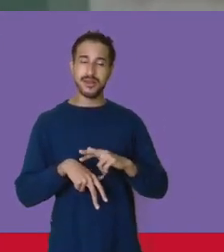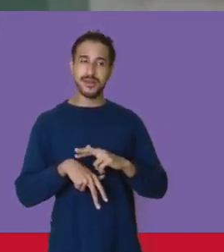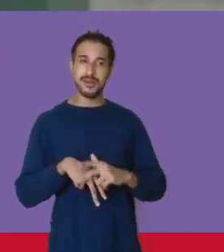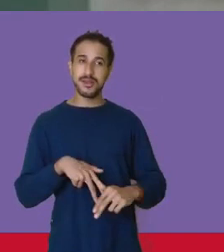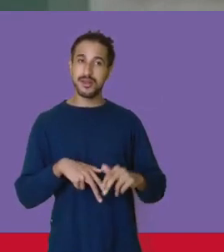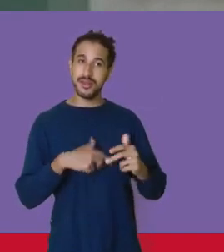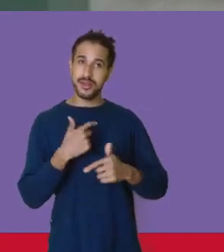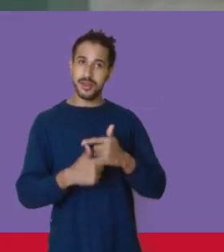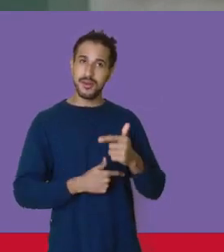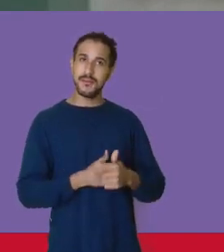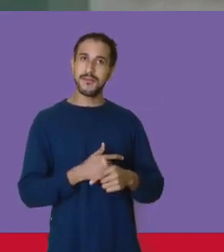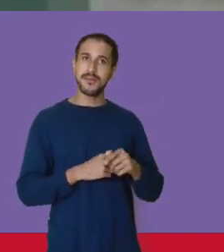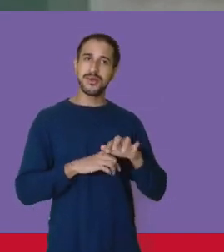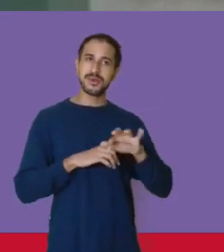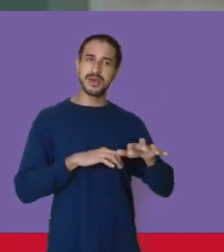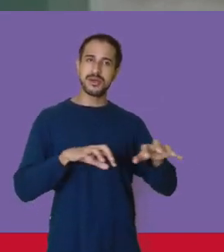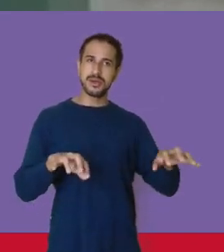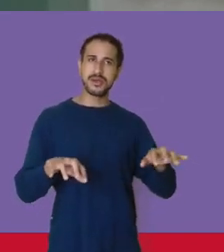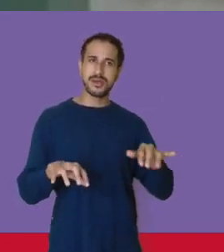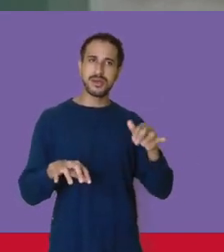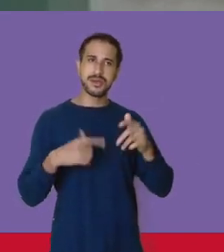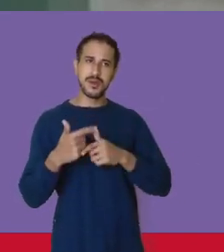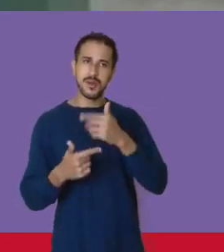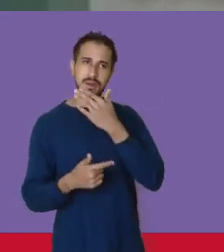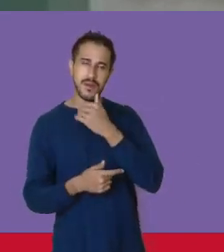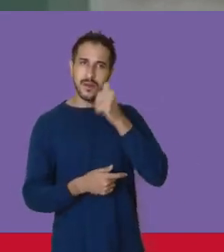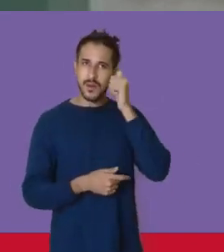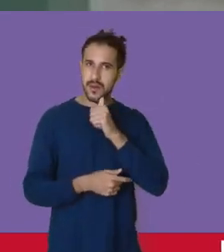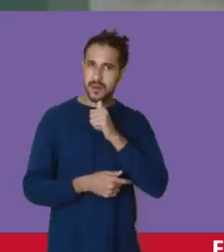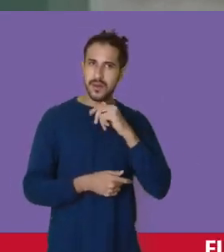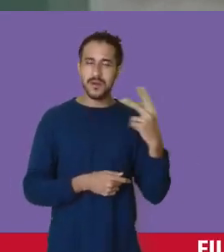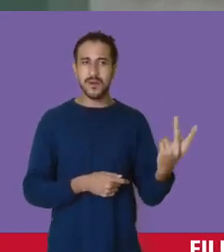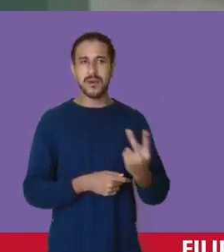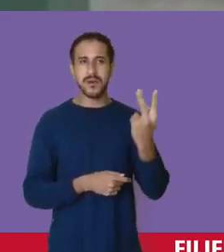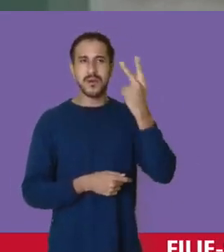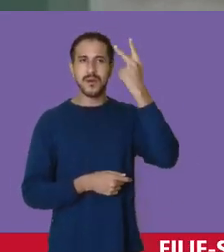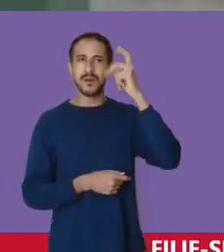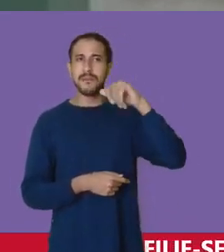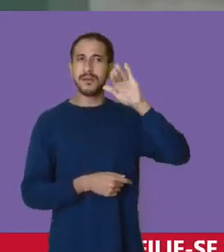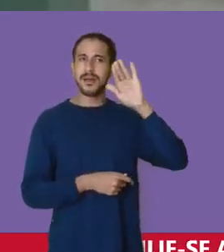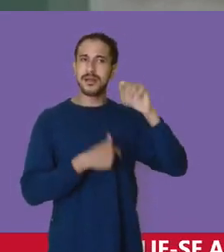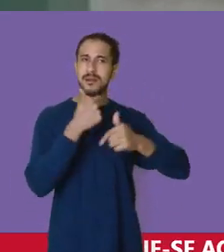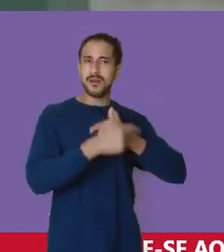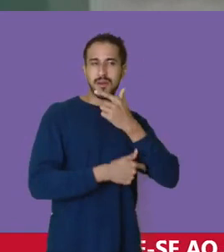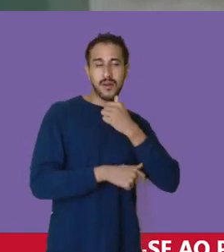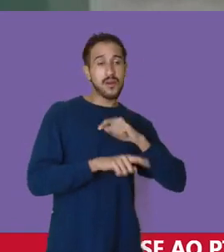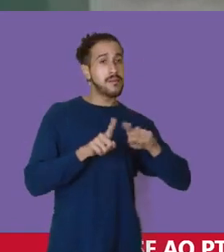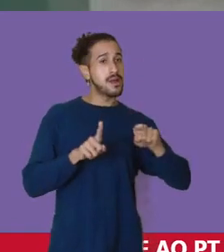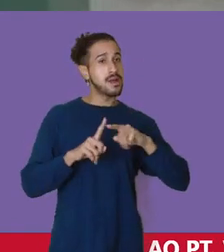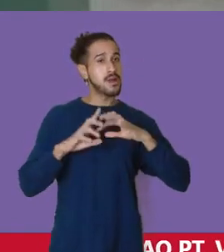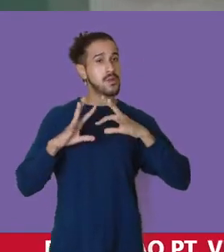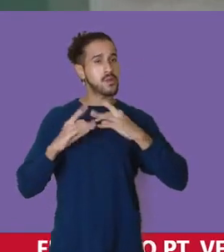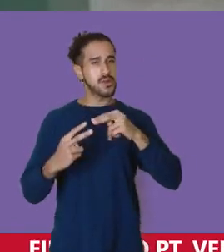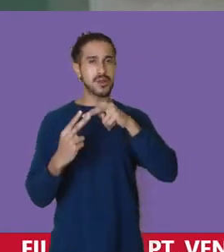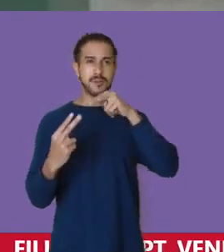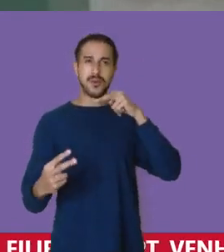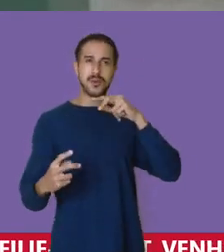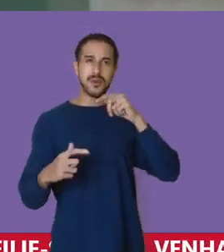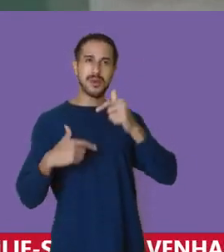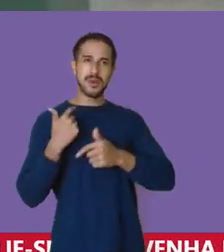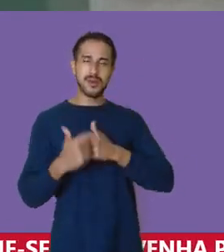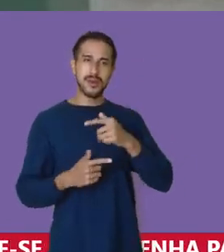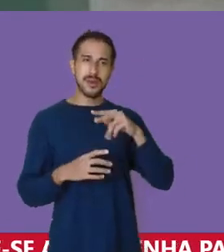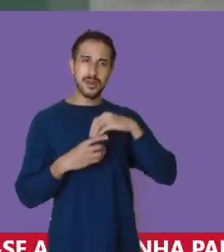tanto separa o trabalho de homem e de mulher, valorizando mais o trabalho dos homens, mas com toda essa dimensão do